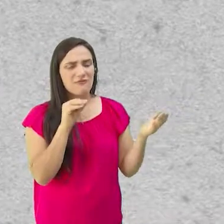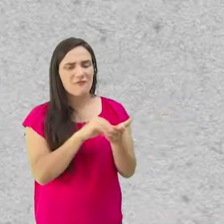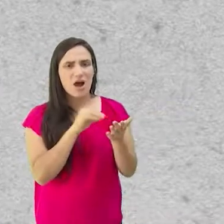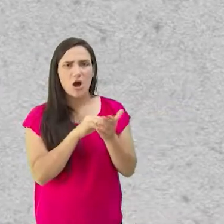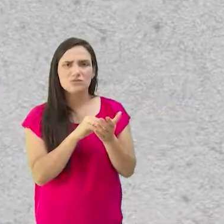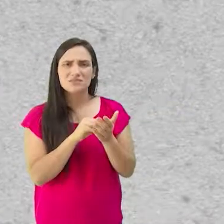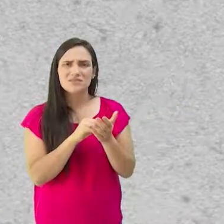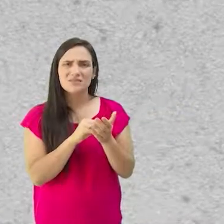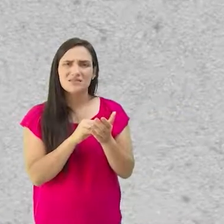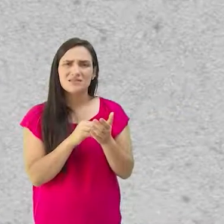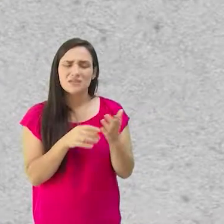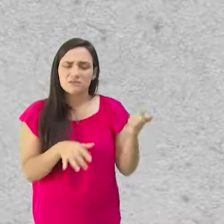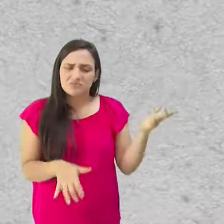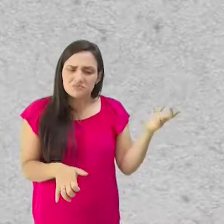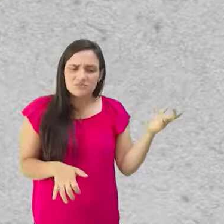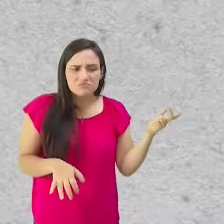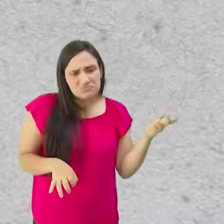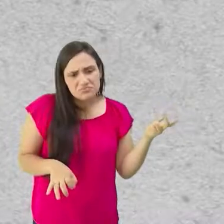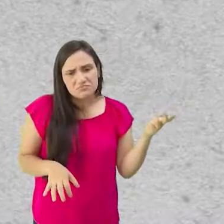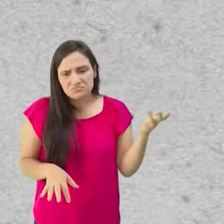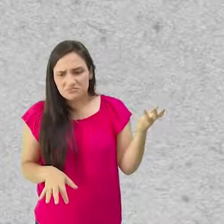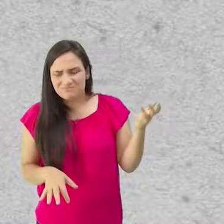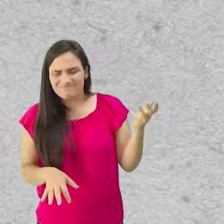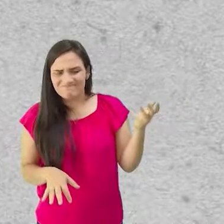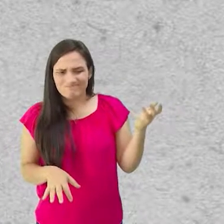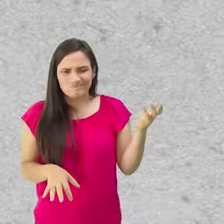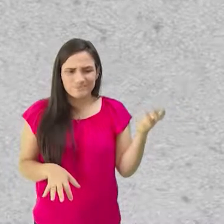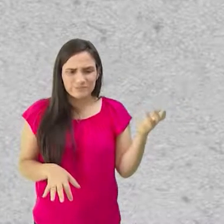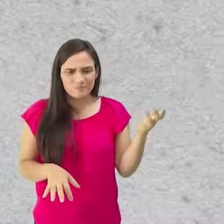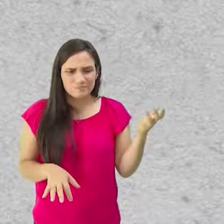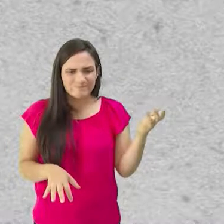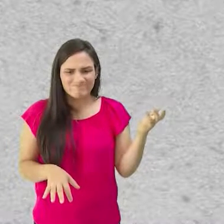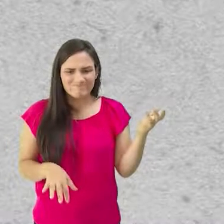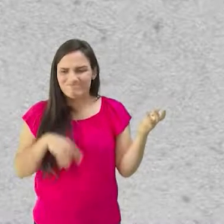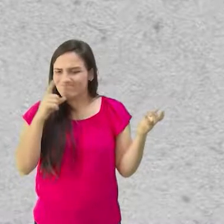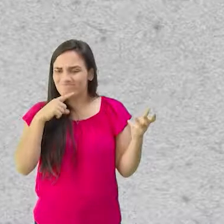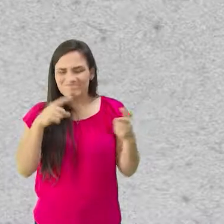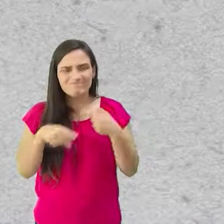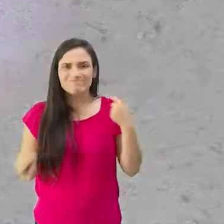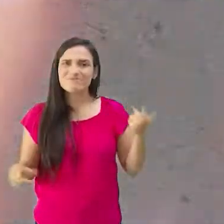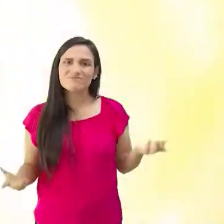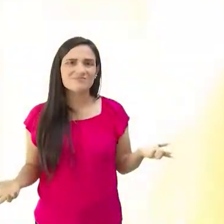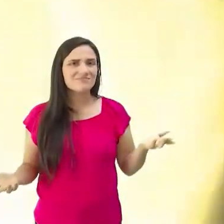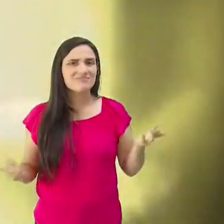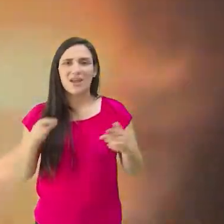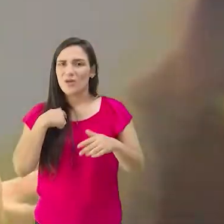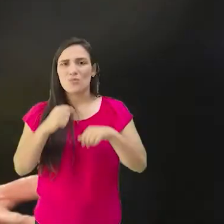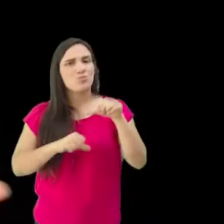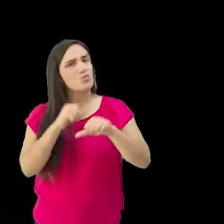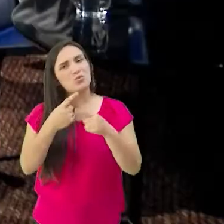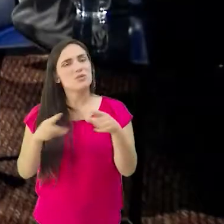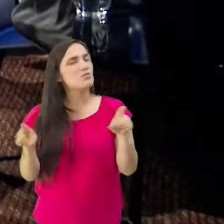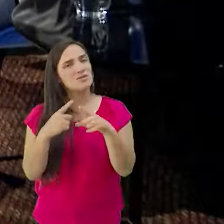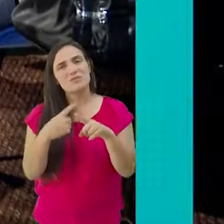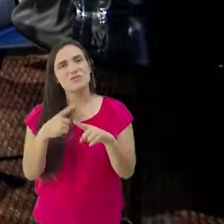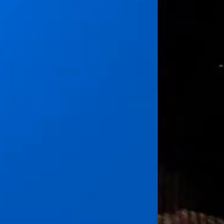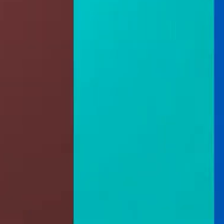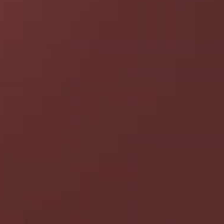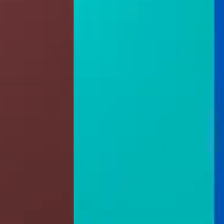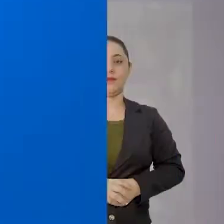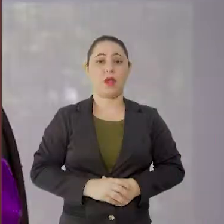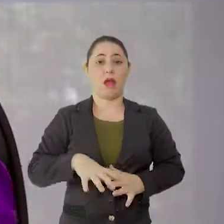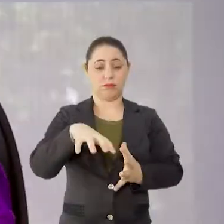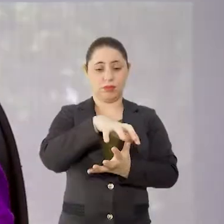aí como eu sou limitado no violão, eu acabo mudando a melodia por causa da harmonia, da limitação. Isso acontece, então